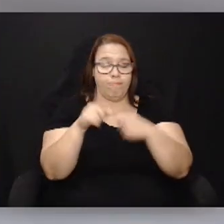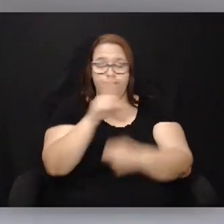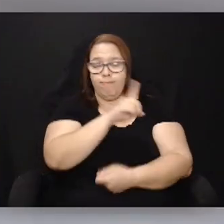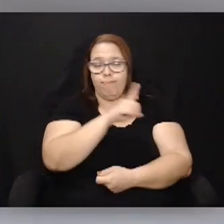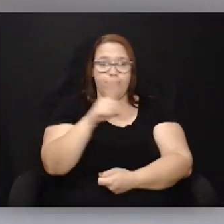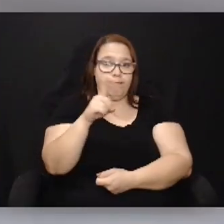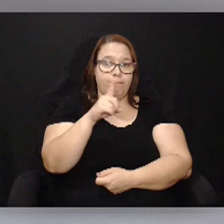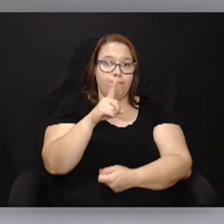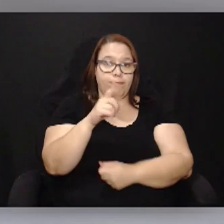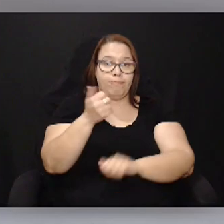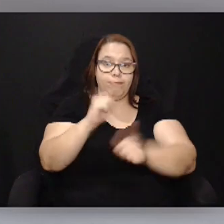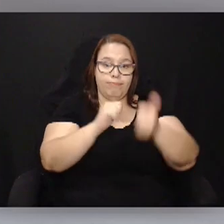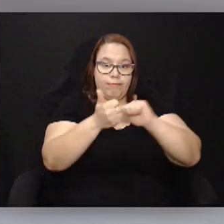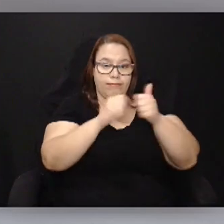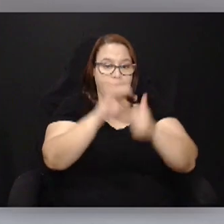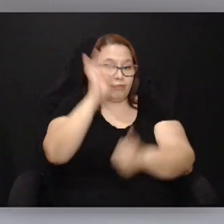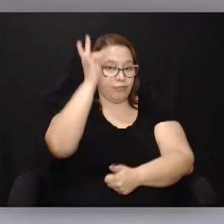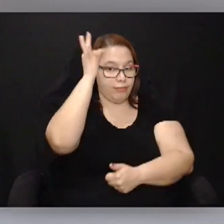avaliação prévia